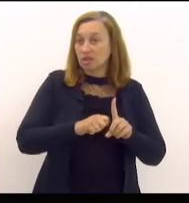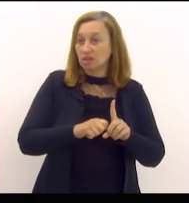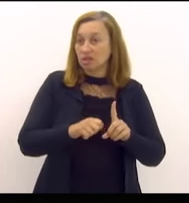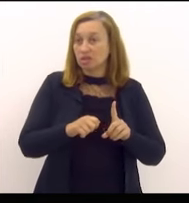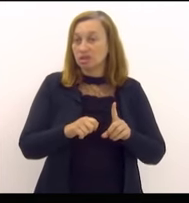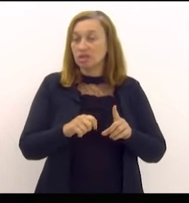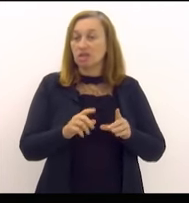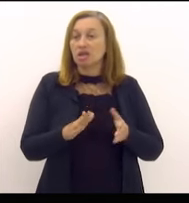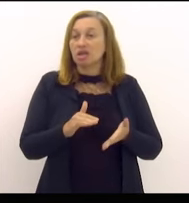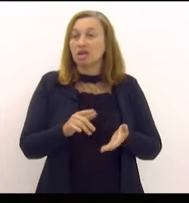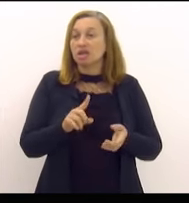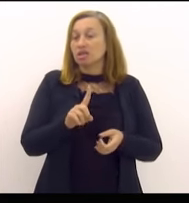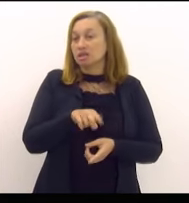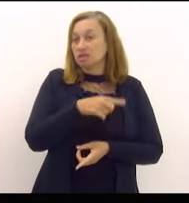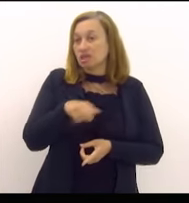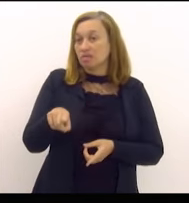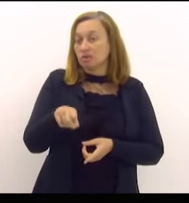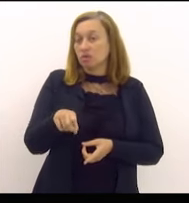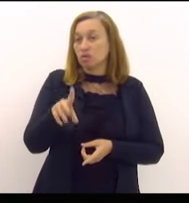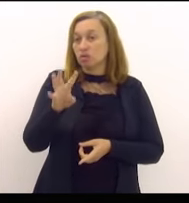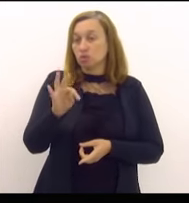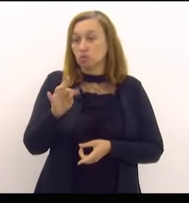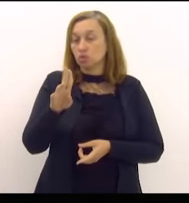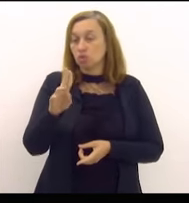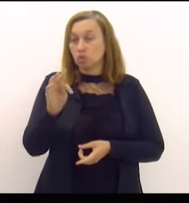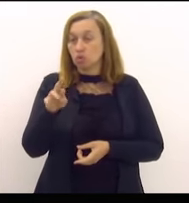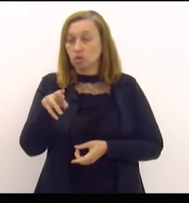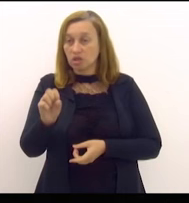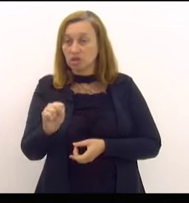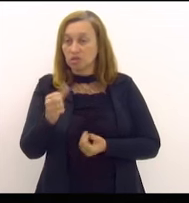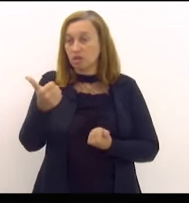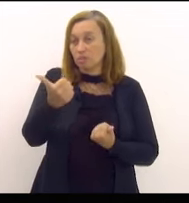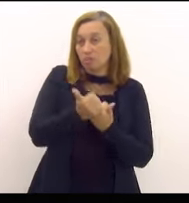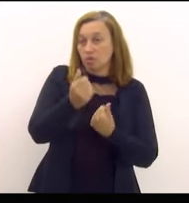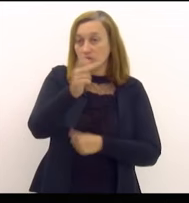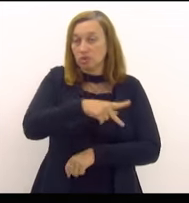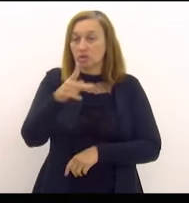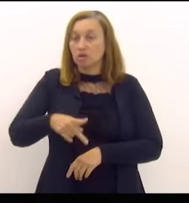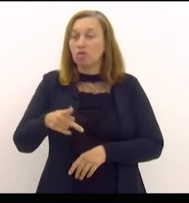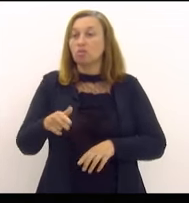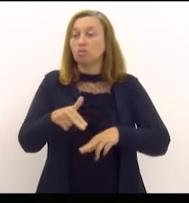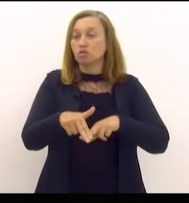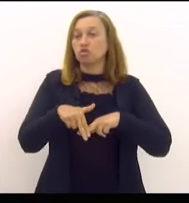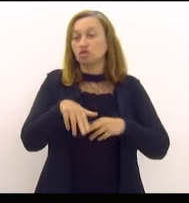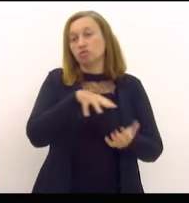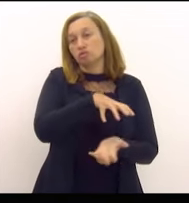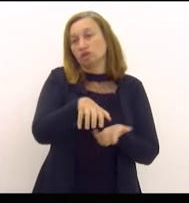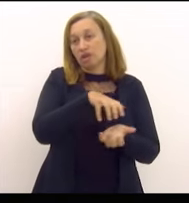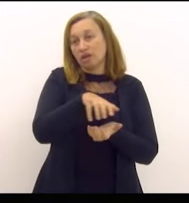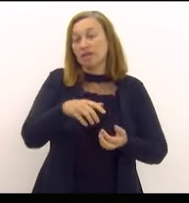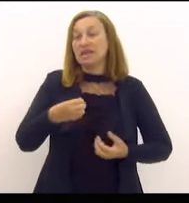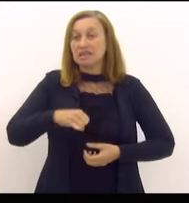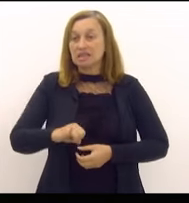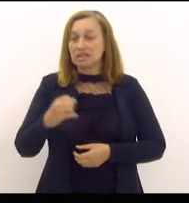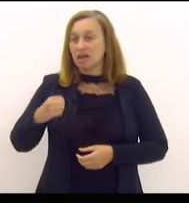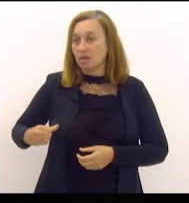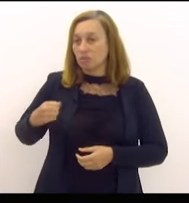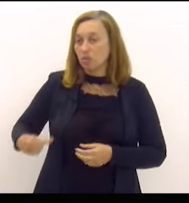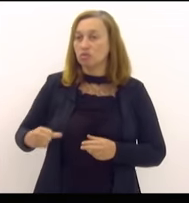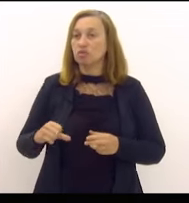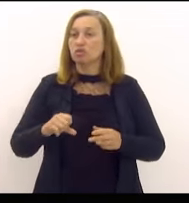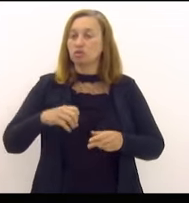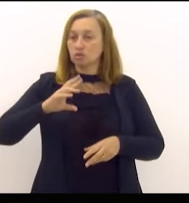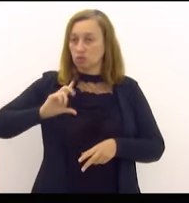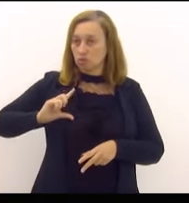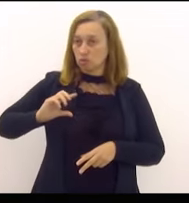desses tutores se deu em função de uma paralisação que eles realizaram. Se as bolsas estivessem ajustadas,